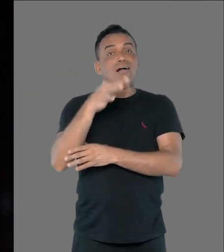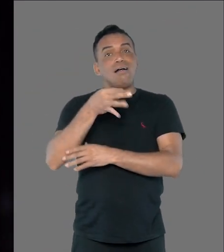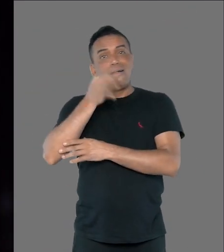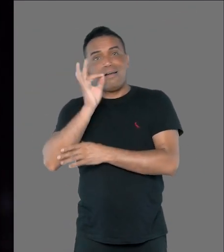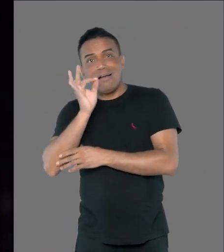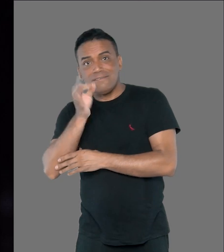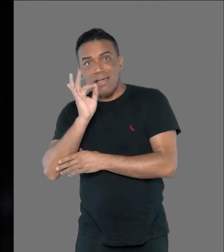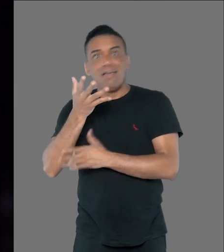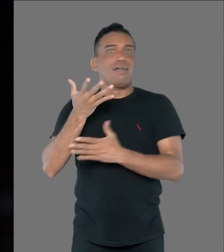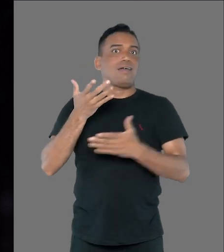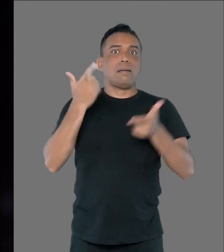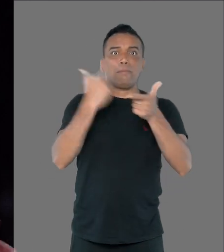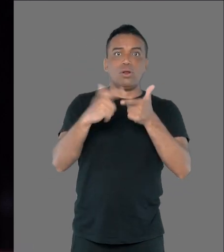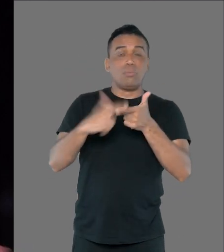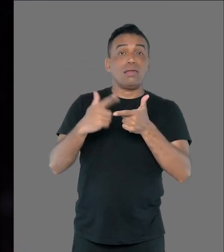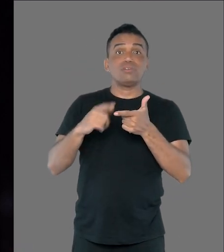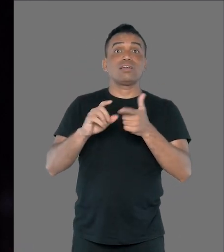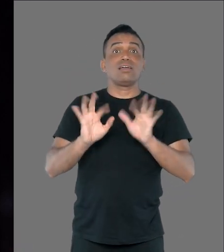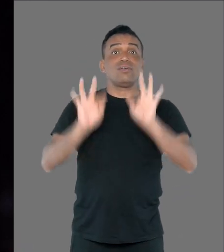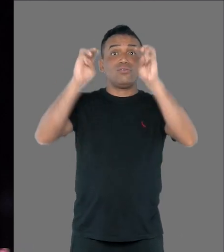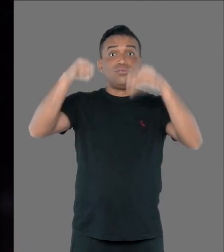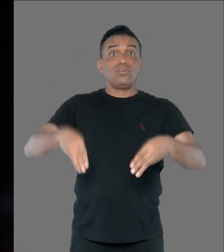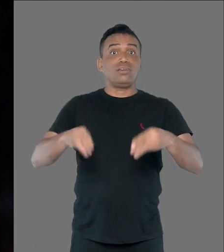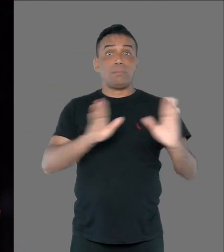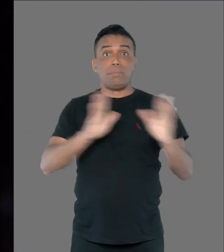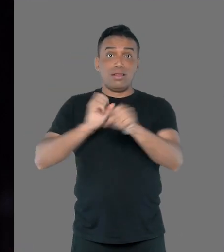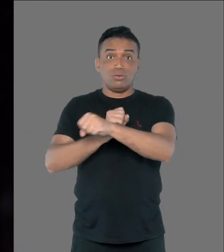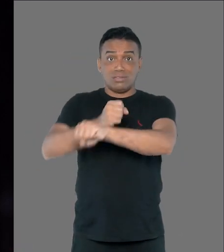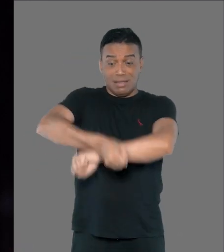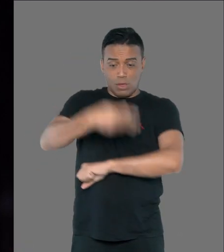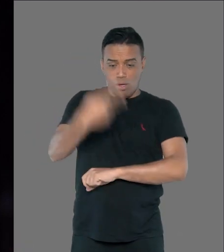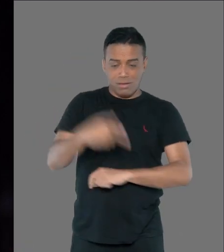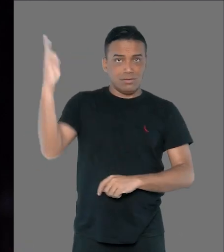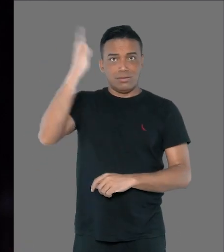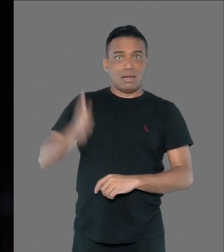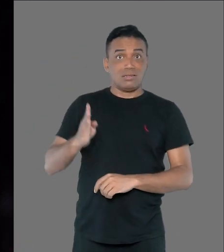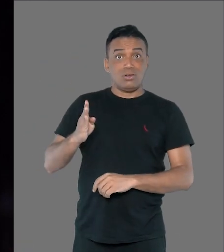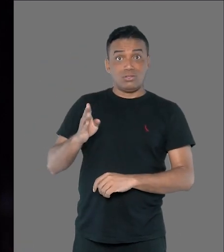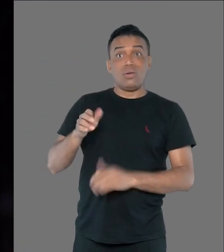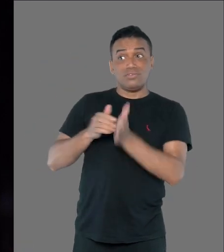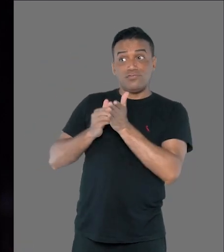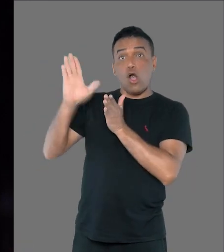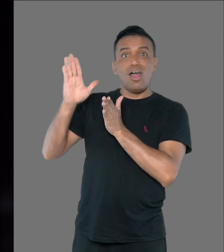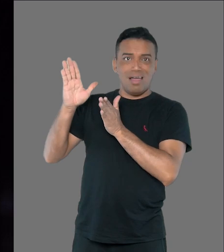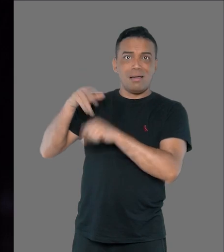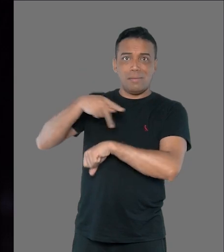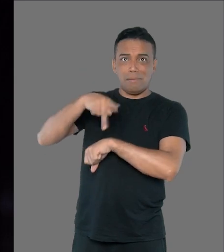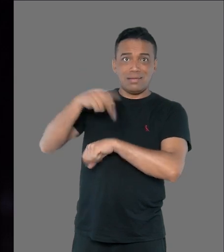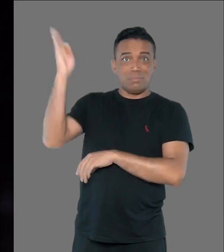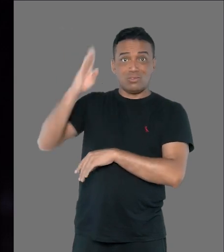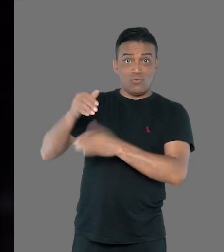fim da escravidão no Brasil. Em suma, eles saem desse país onde eles também não